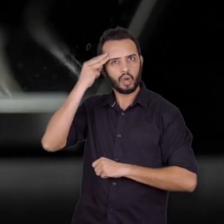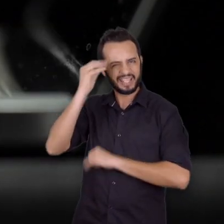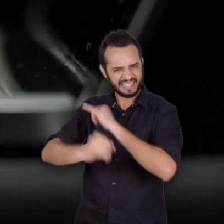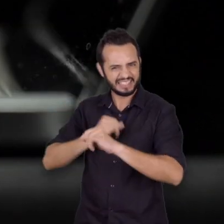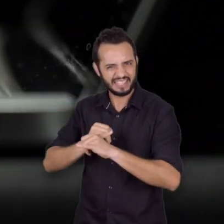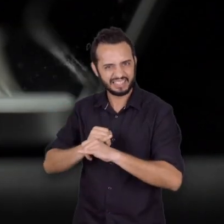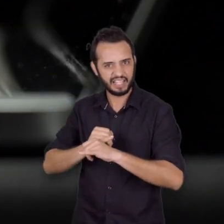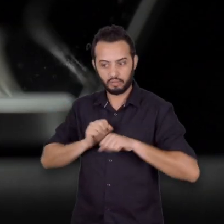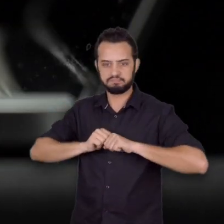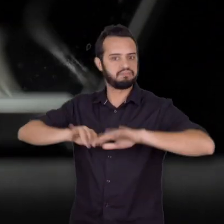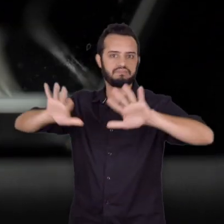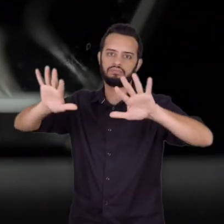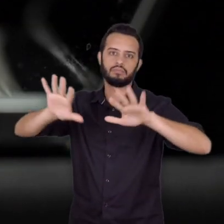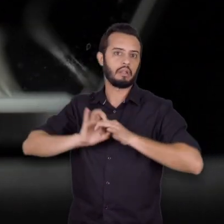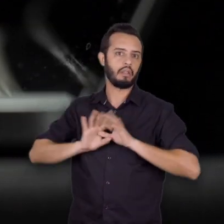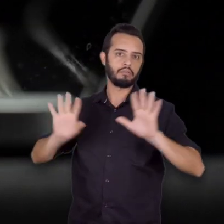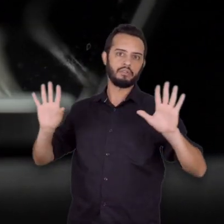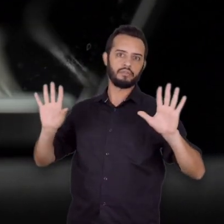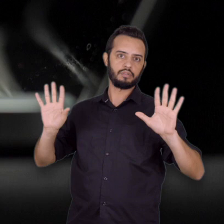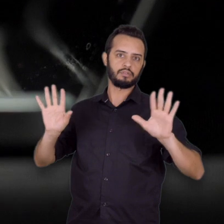nos libertou da nossa própria.